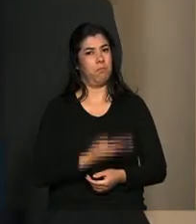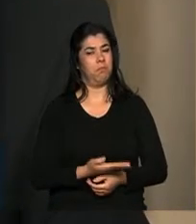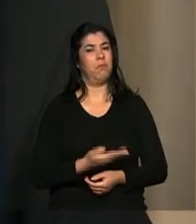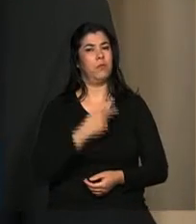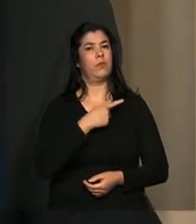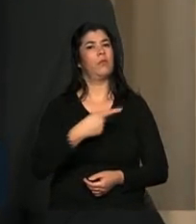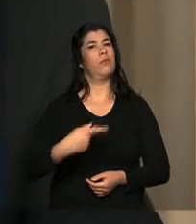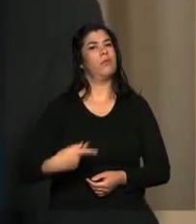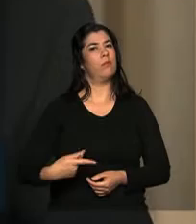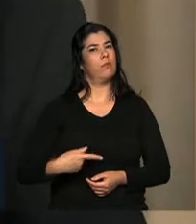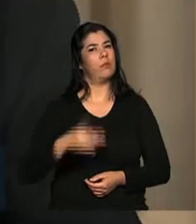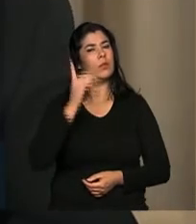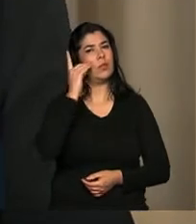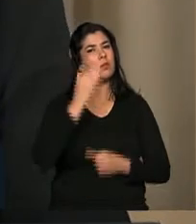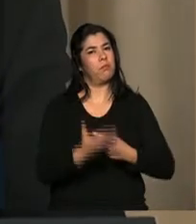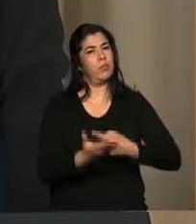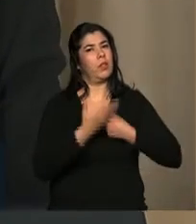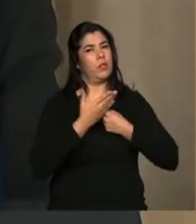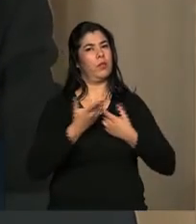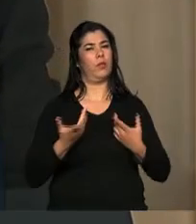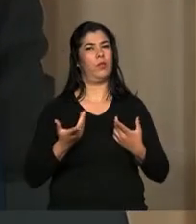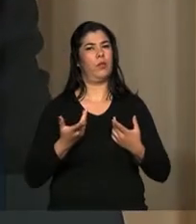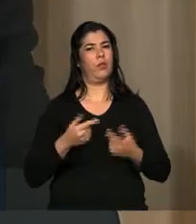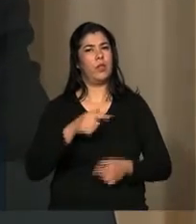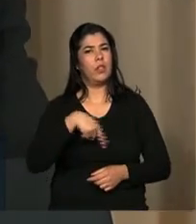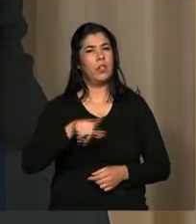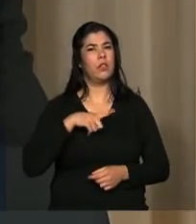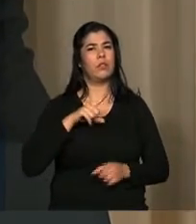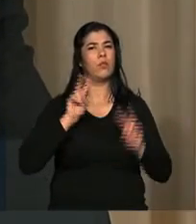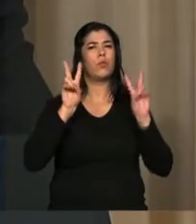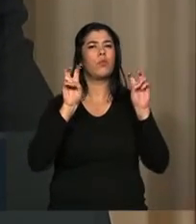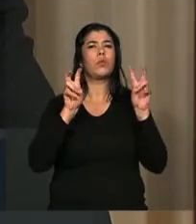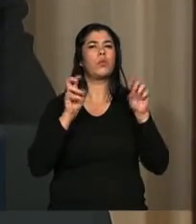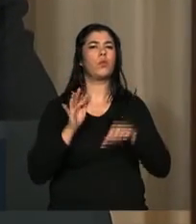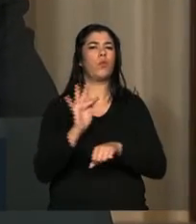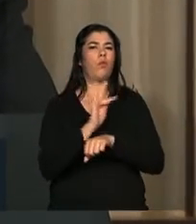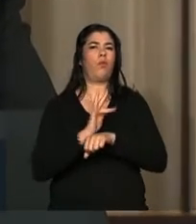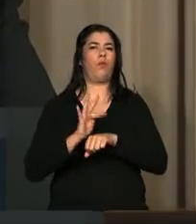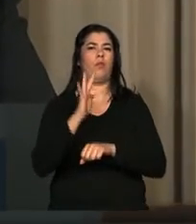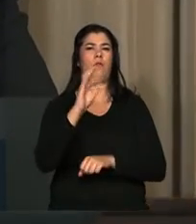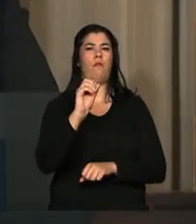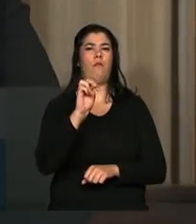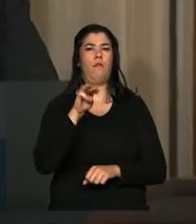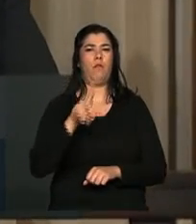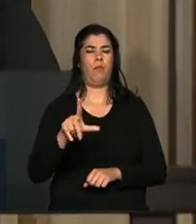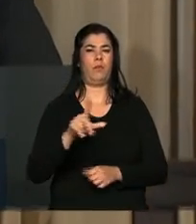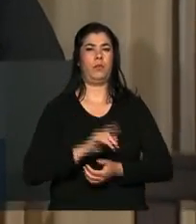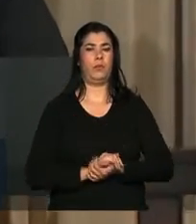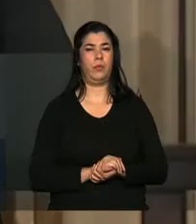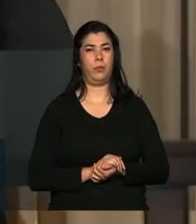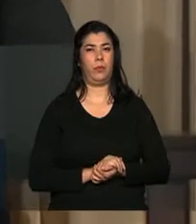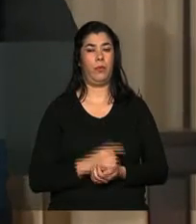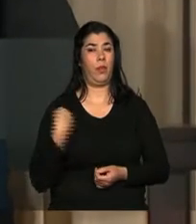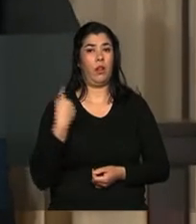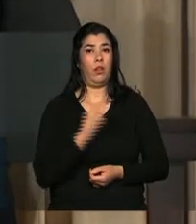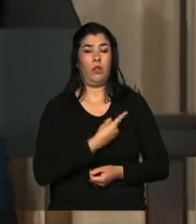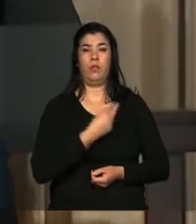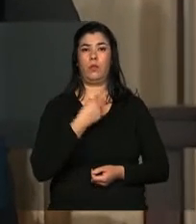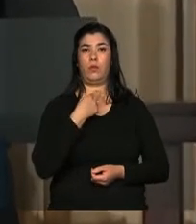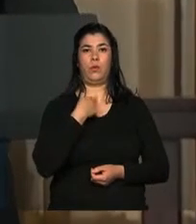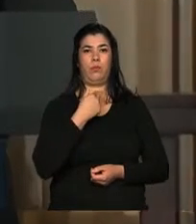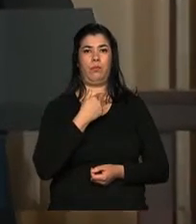com que isto fosse verdade. É muito mais que um assunto formal. E nós não